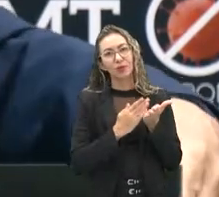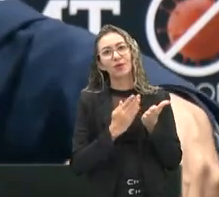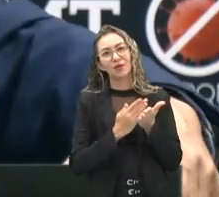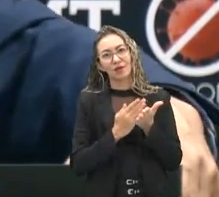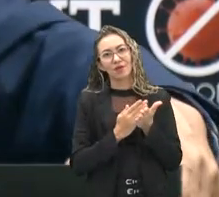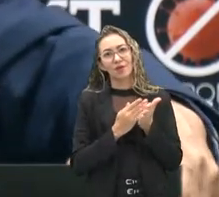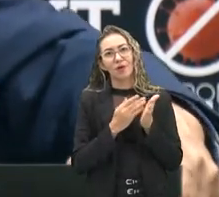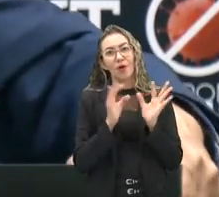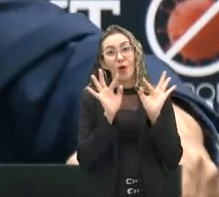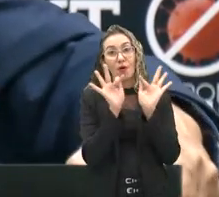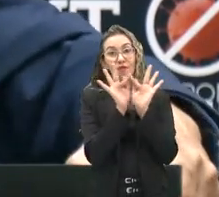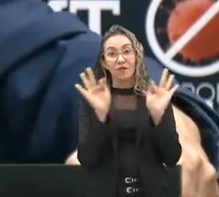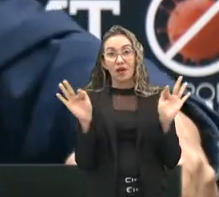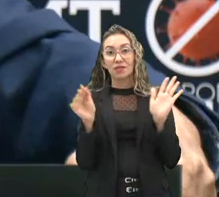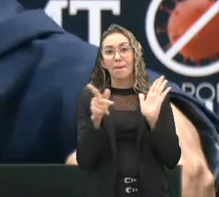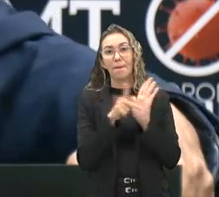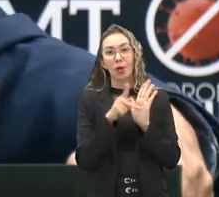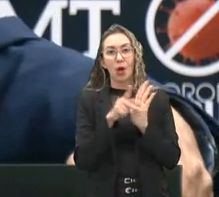Miller.